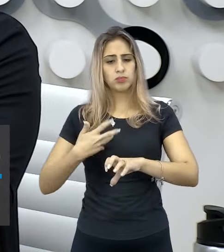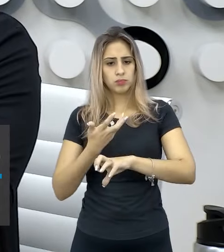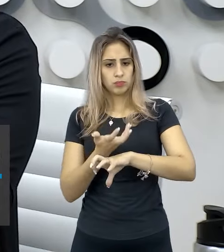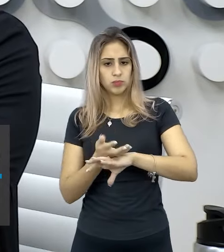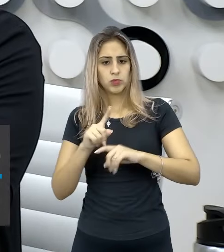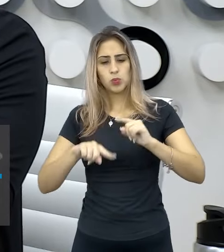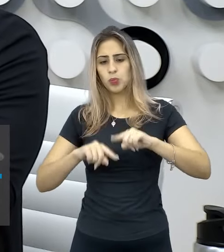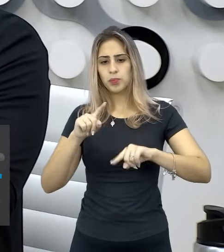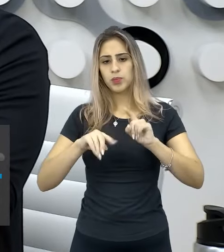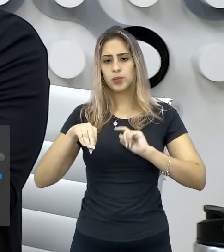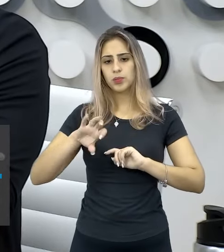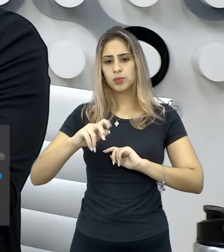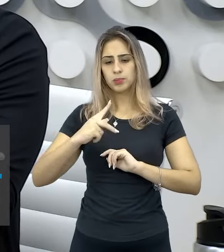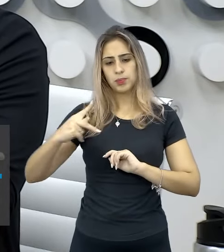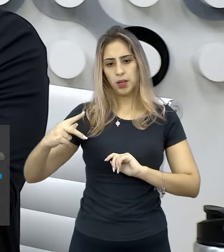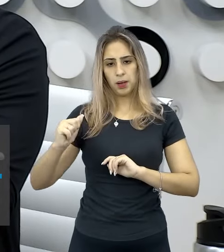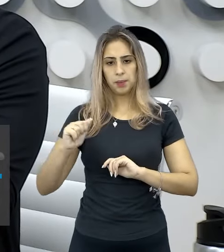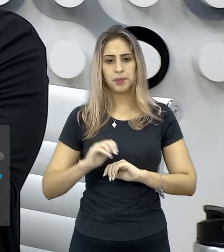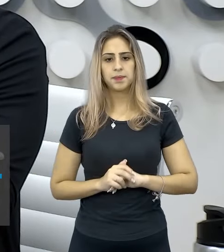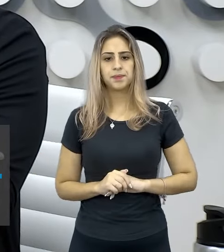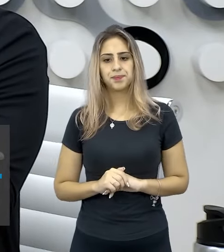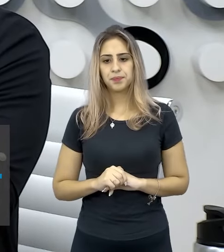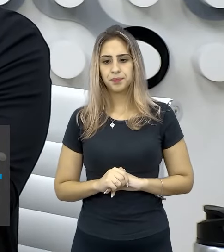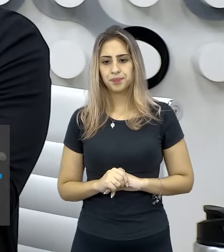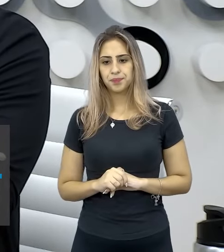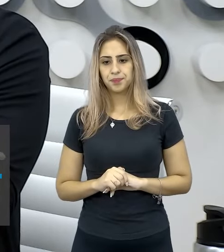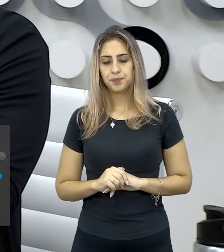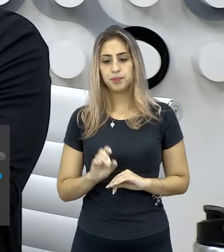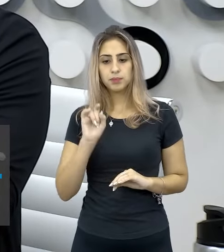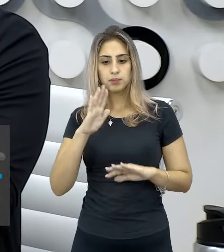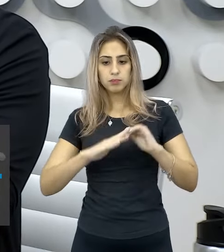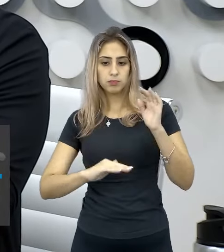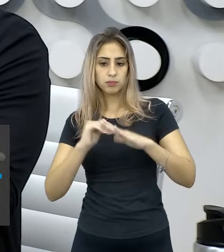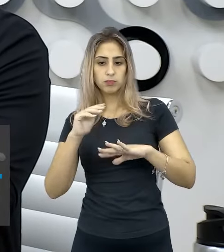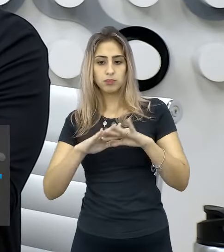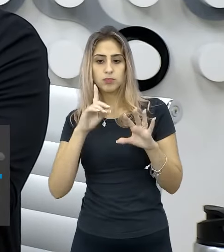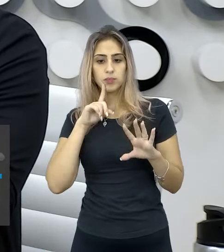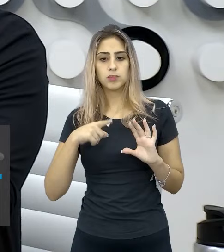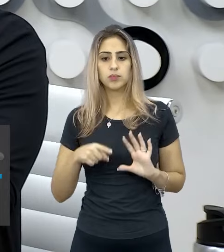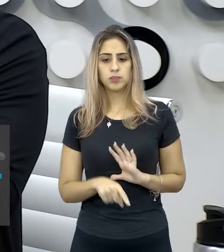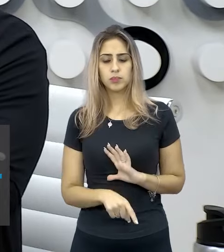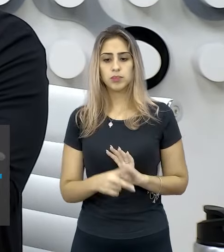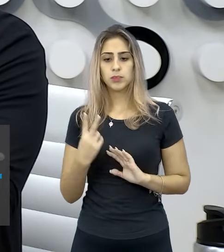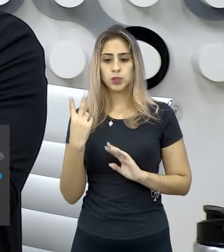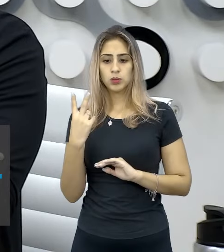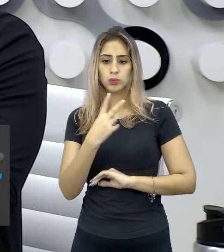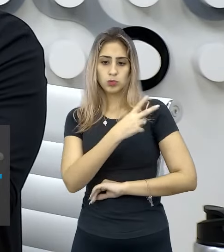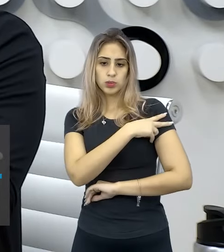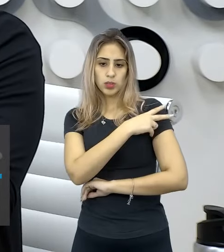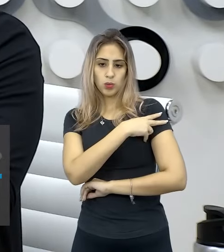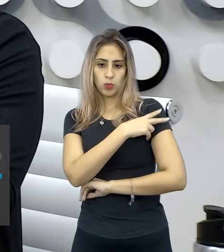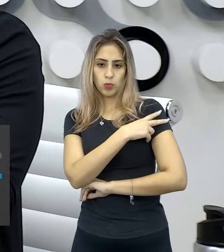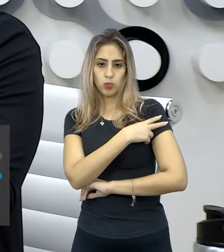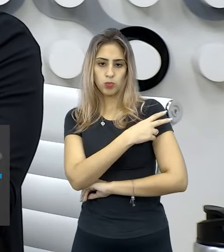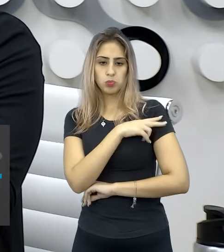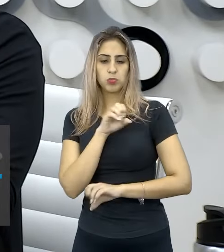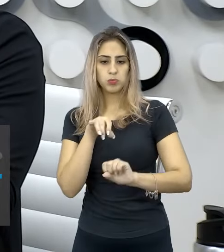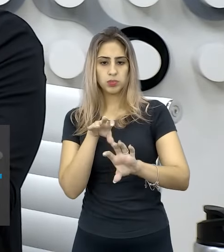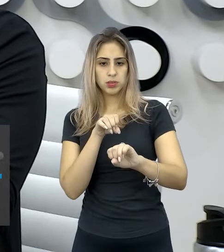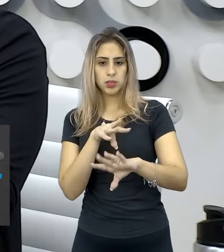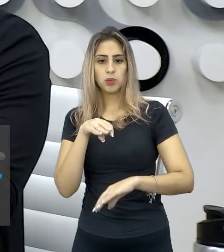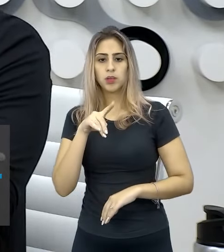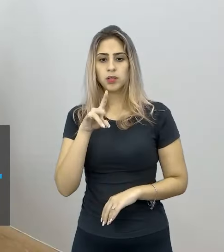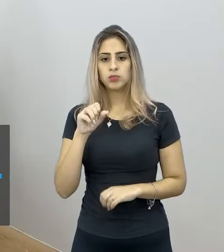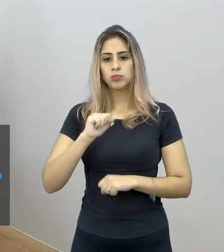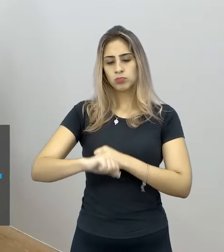no material, né, no mapa, e são habilidades que são aprofundadas lá na segunda série do ensino médio, esse ano, né, Vivi? O